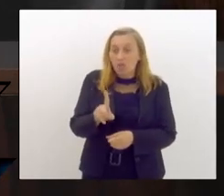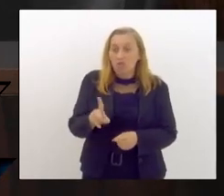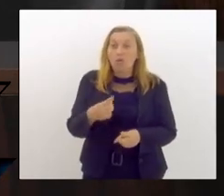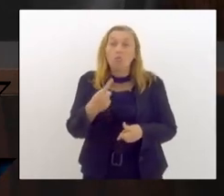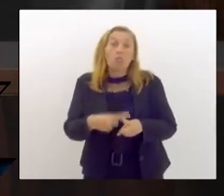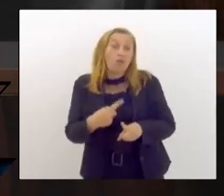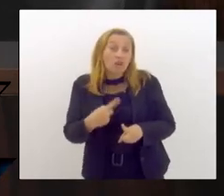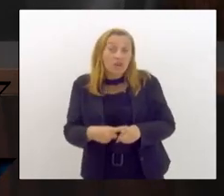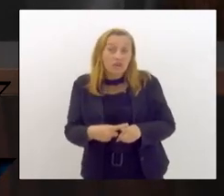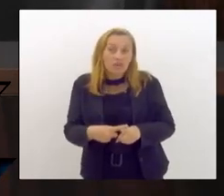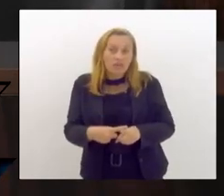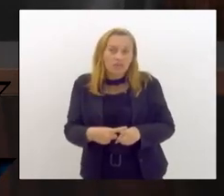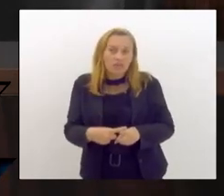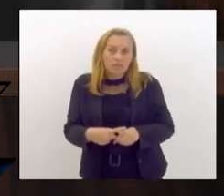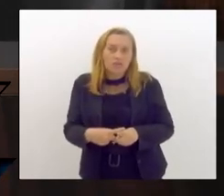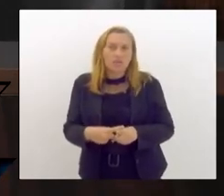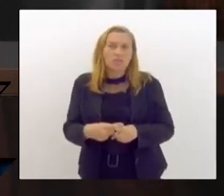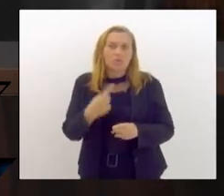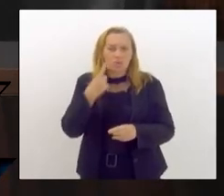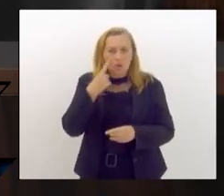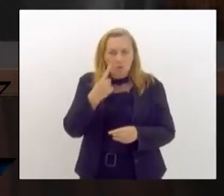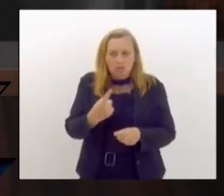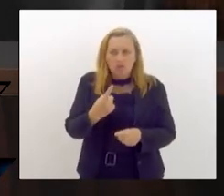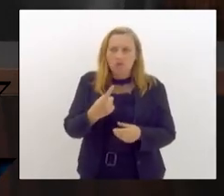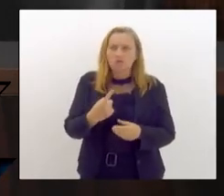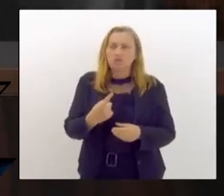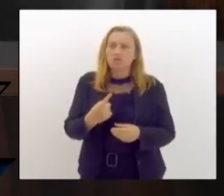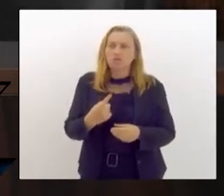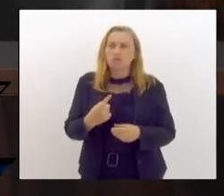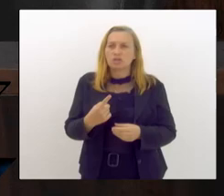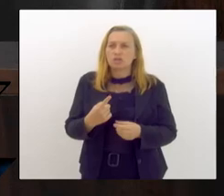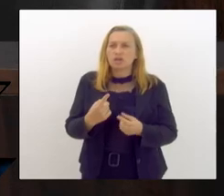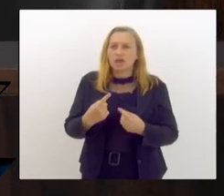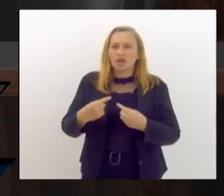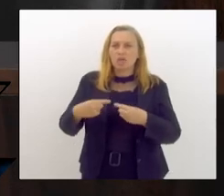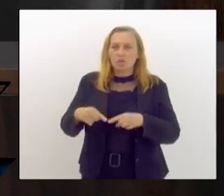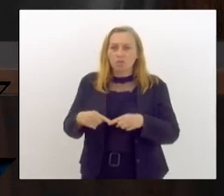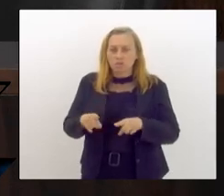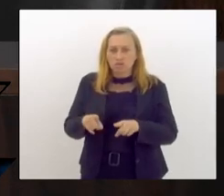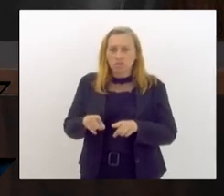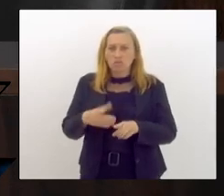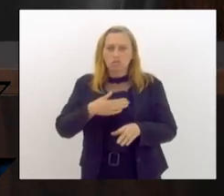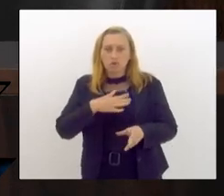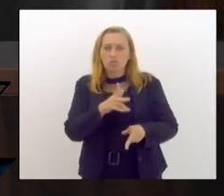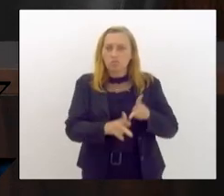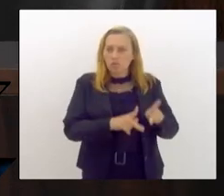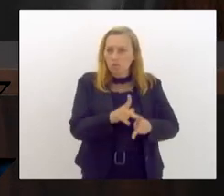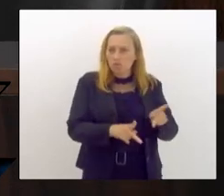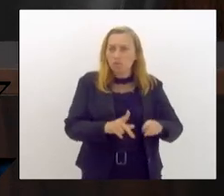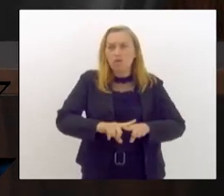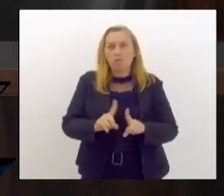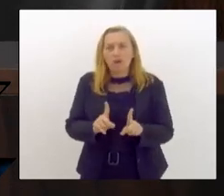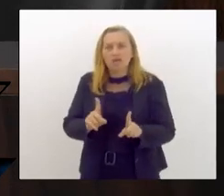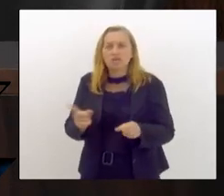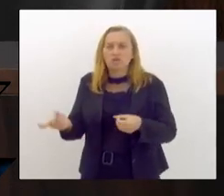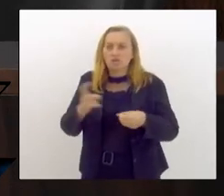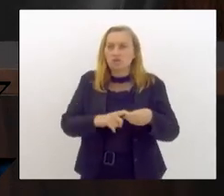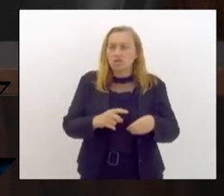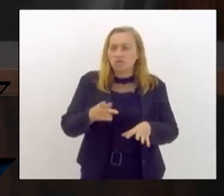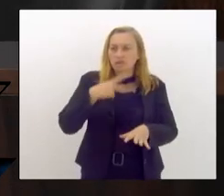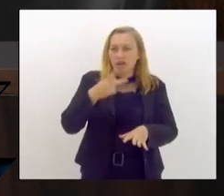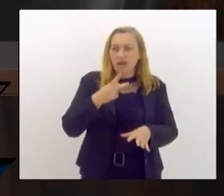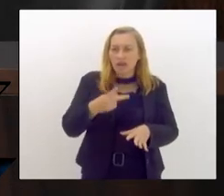mesmo porque, pela concepção, fere o meu eleitorado, mas eu volto a dizer que a prerrogativa da